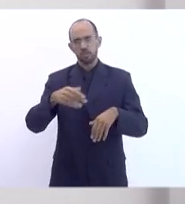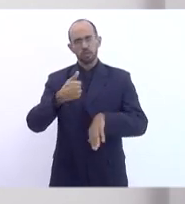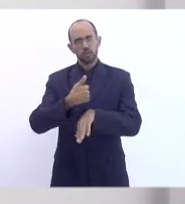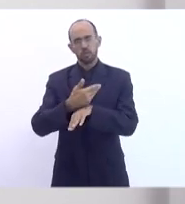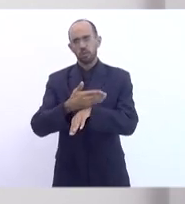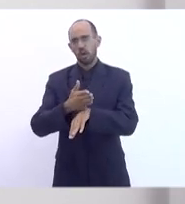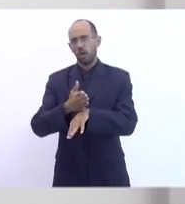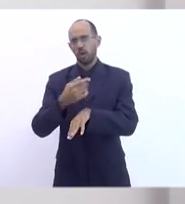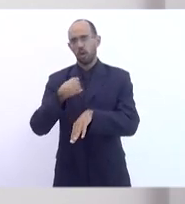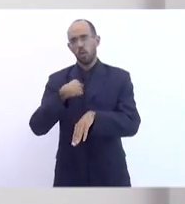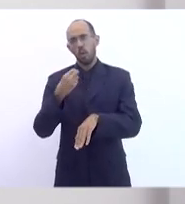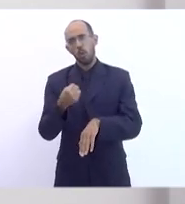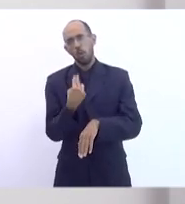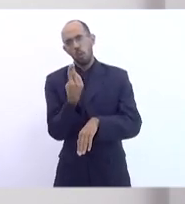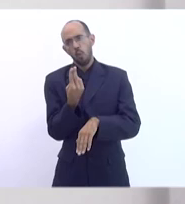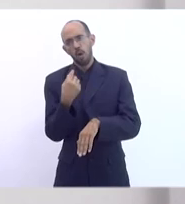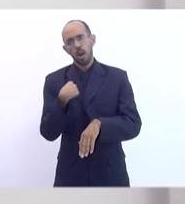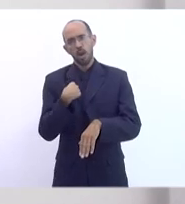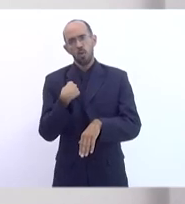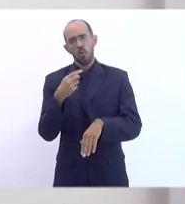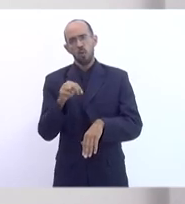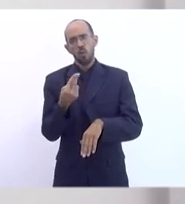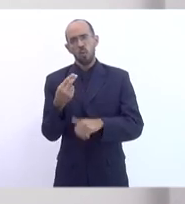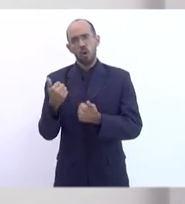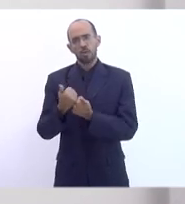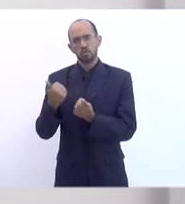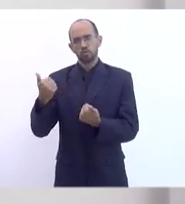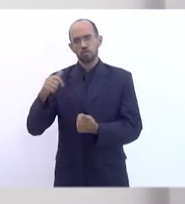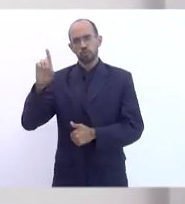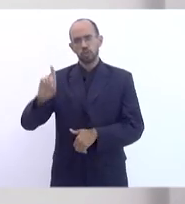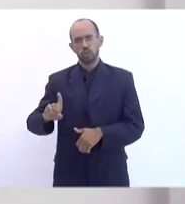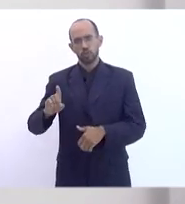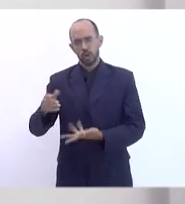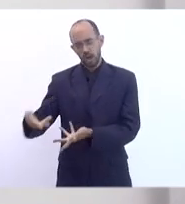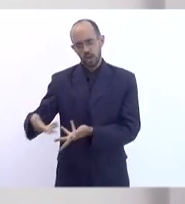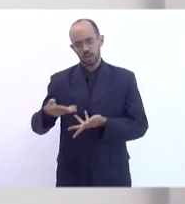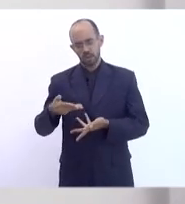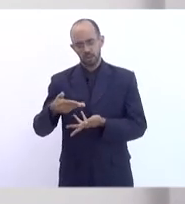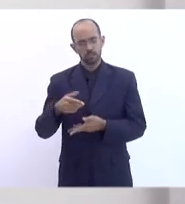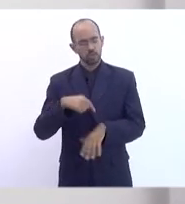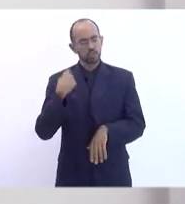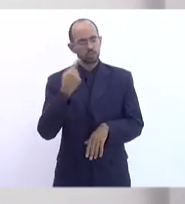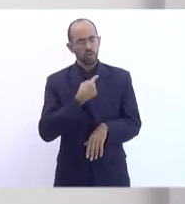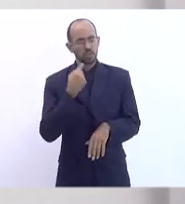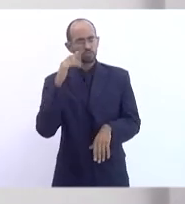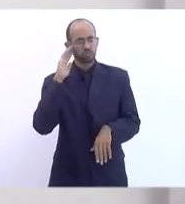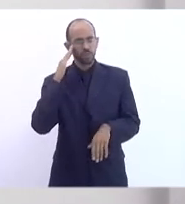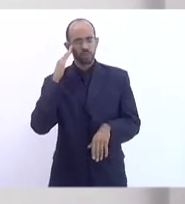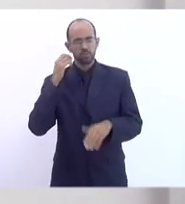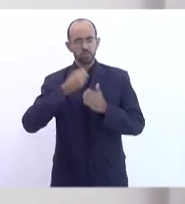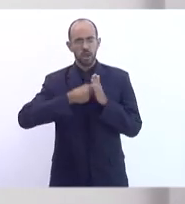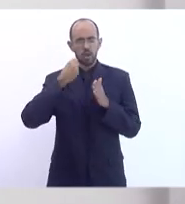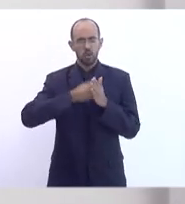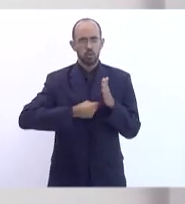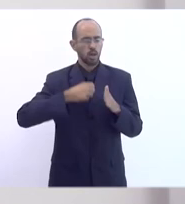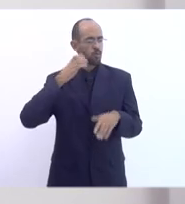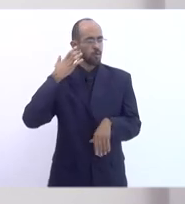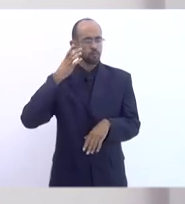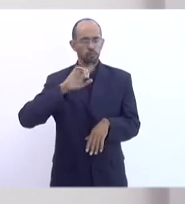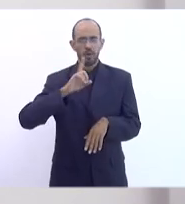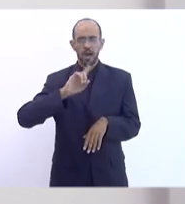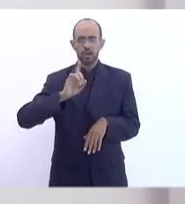tempo ou eu ou a minha sub-diretora tendemos vocês nós compreendemos a luta de vocês não é